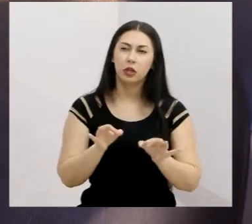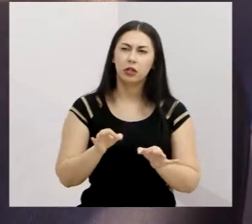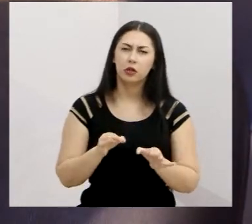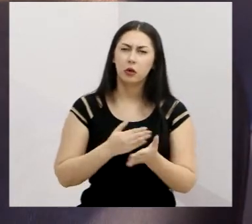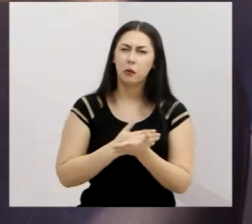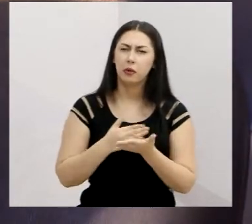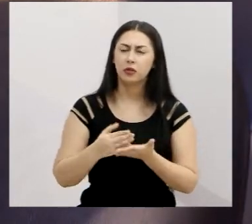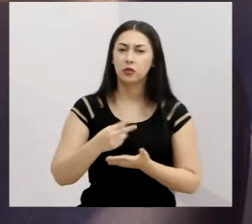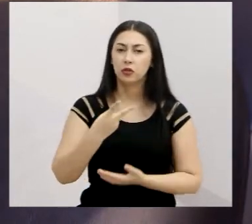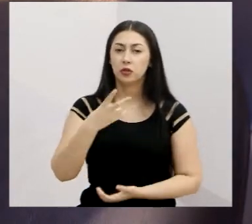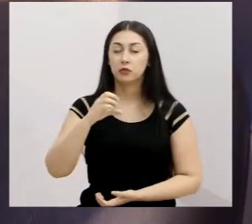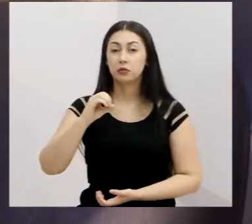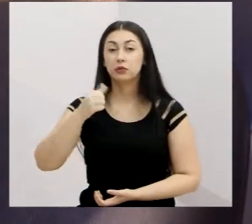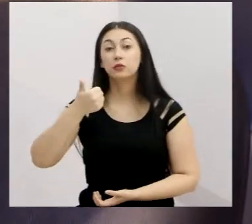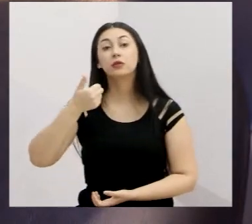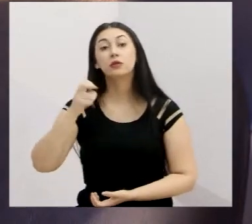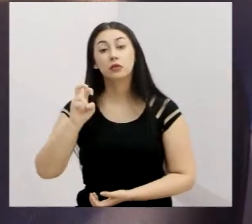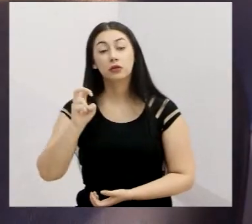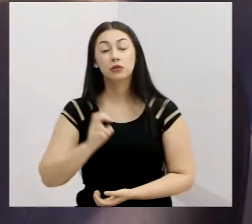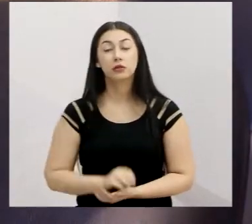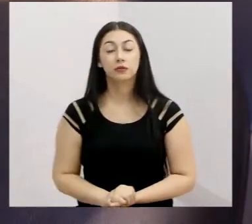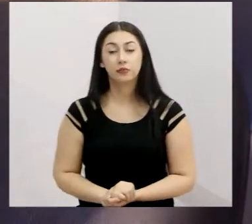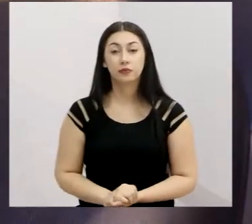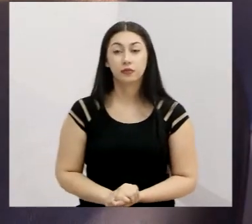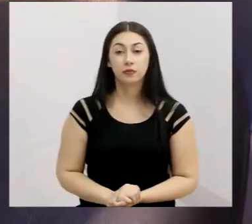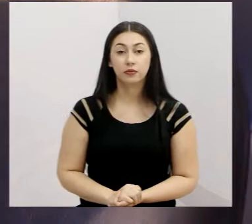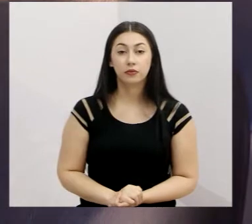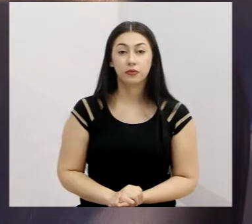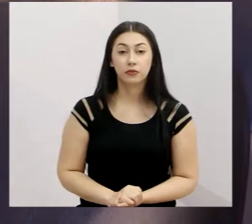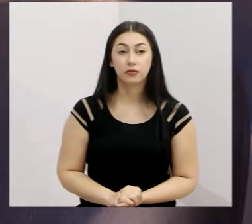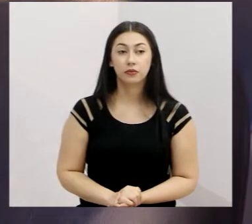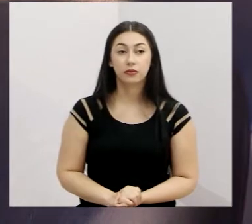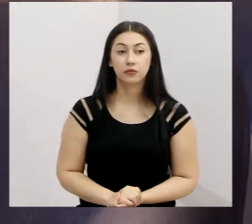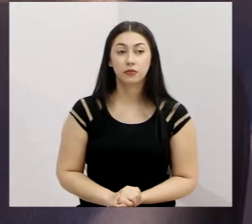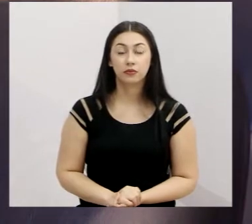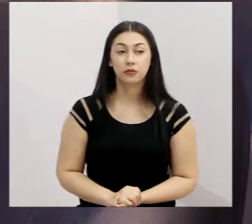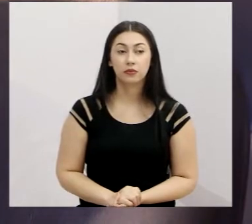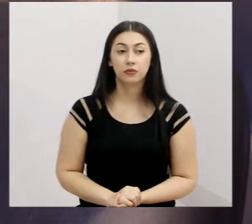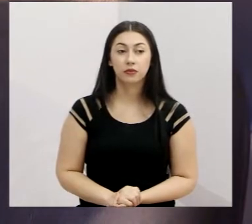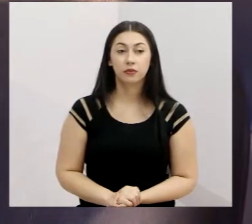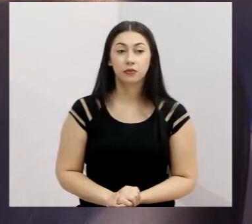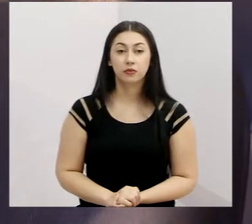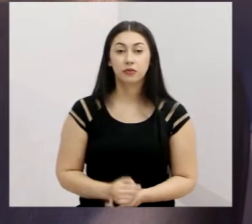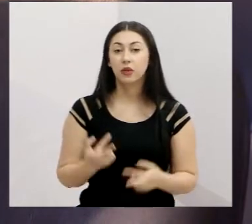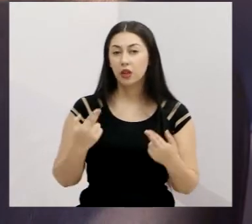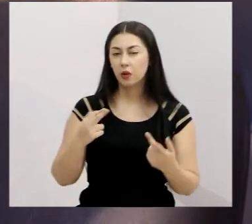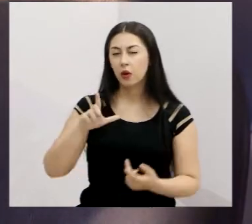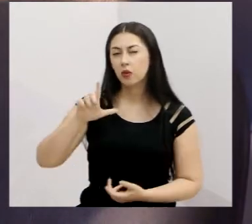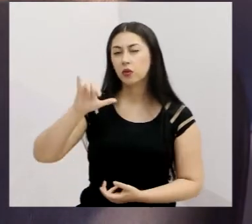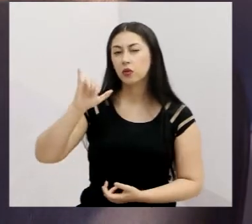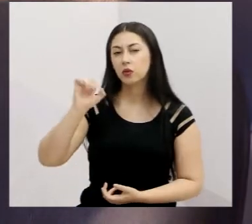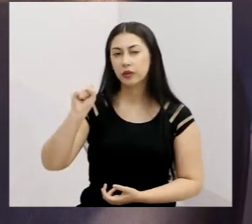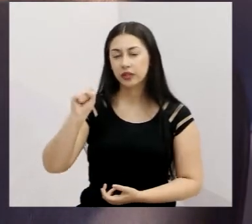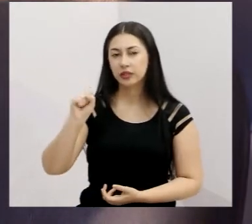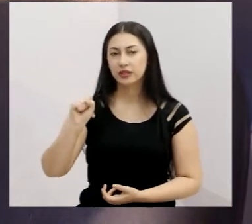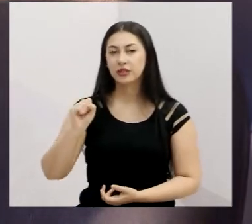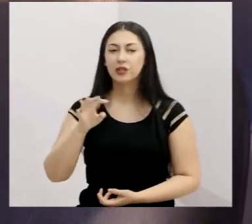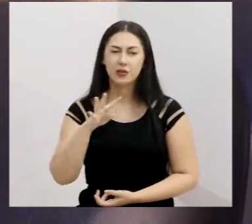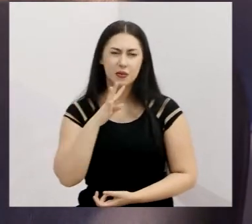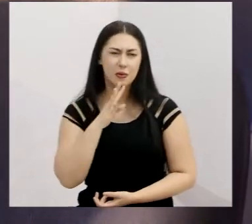2015 né E como o Dr Flávio